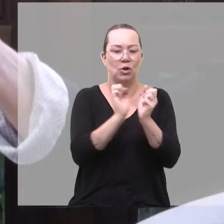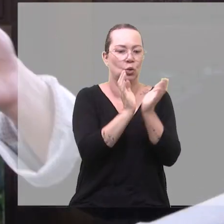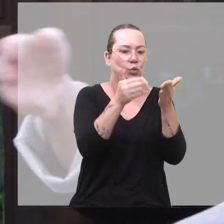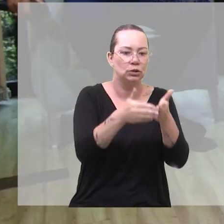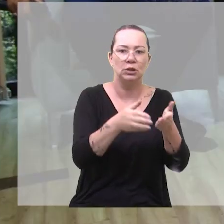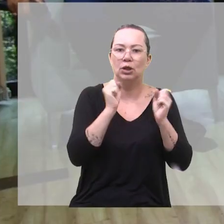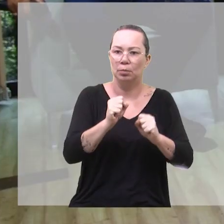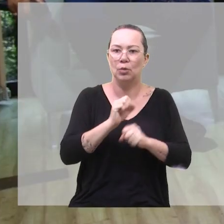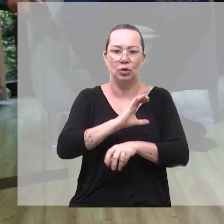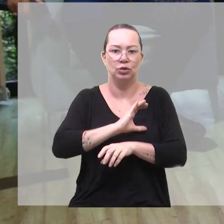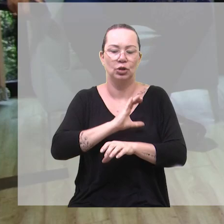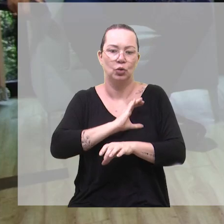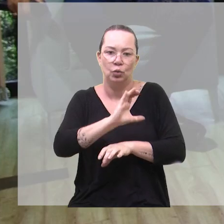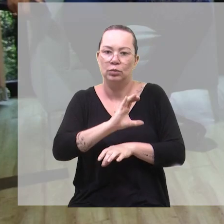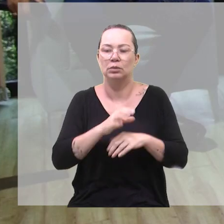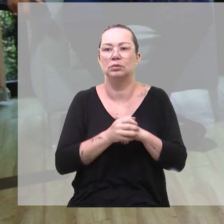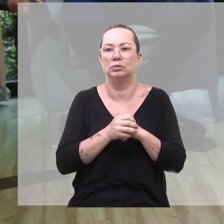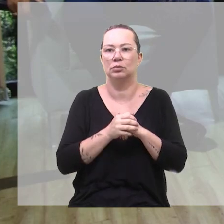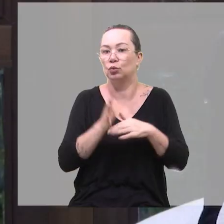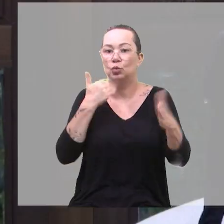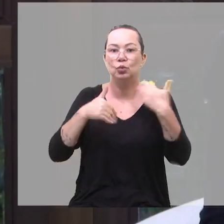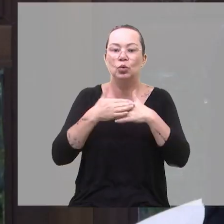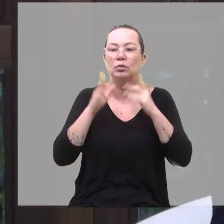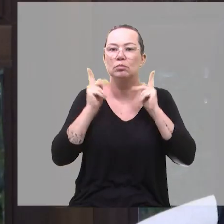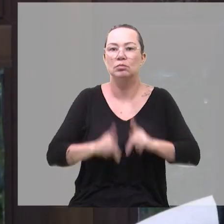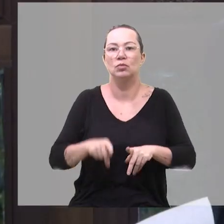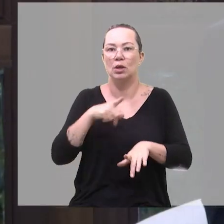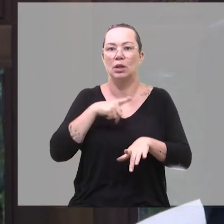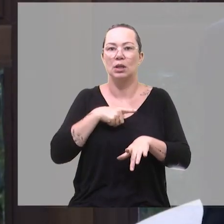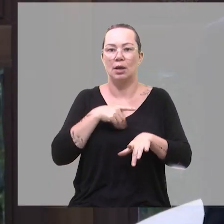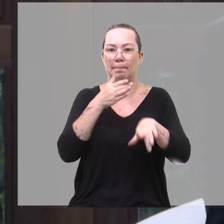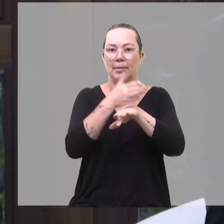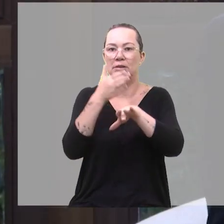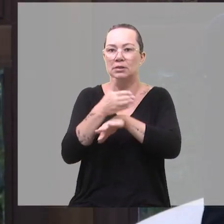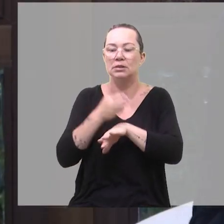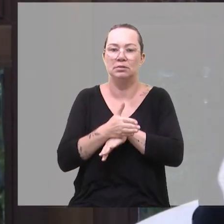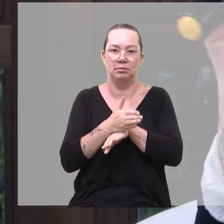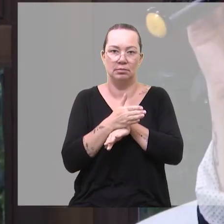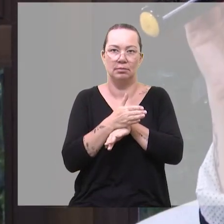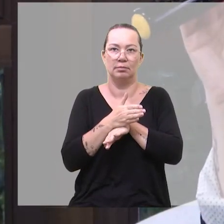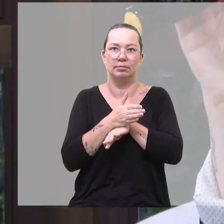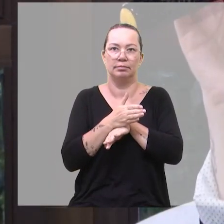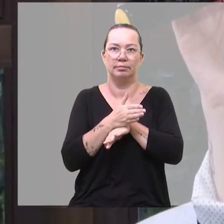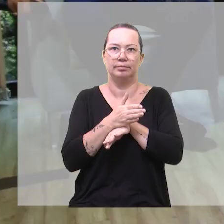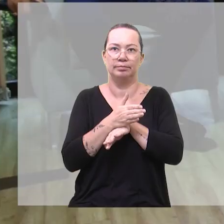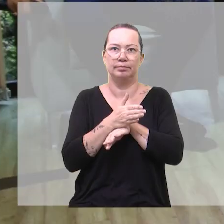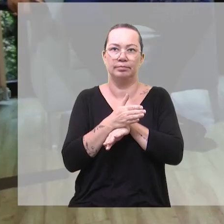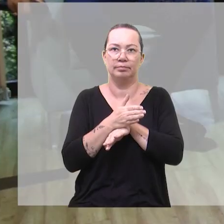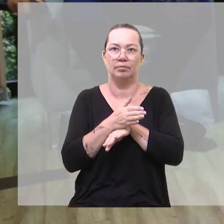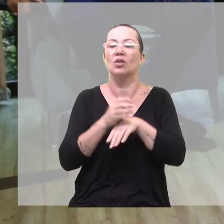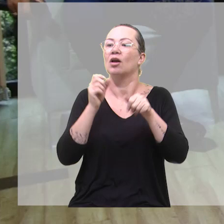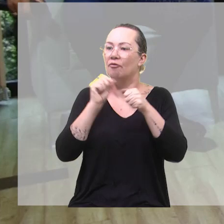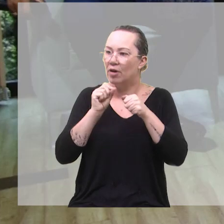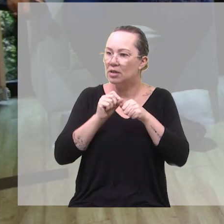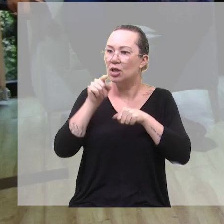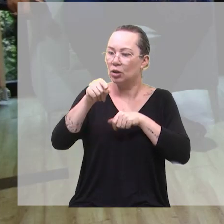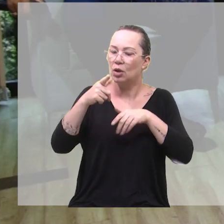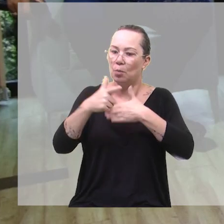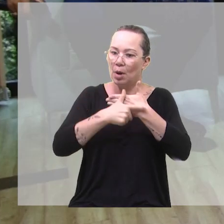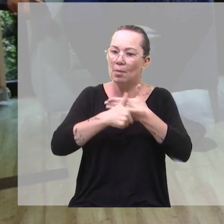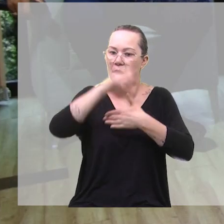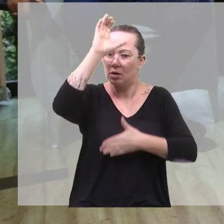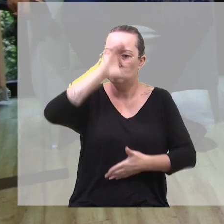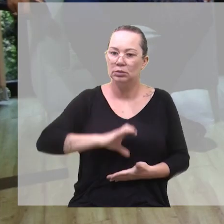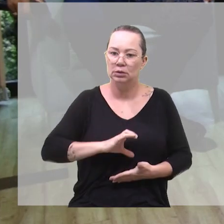feito, seja como conselho, seja por coordenadoria. É muito sobre isso. Quer dizer, todo mundo tem uma partezinha nesse bolo, eu acho. Fazer a sua parte enquanto